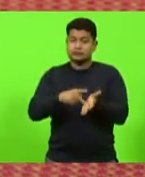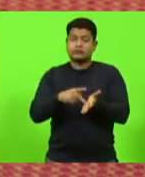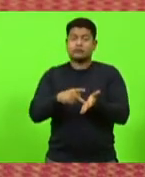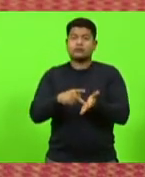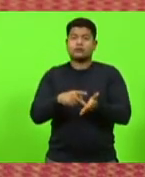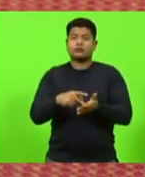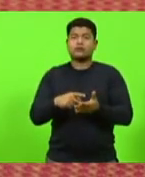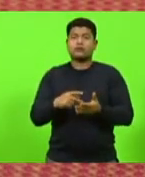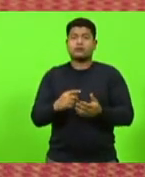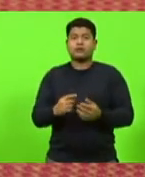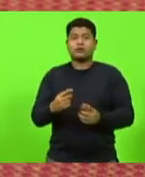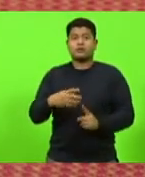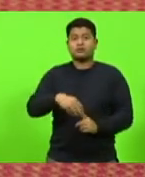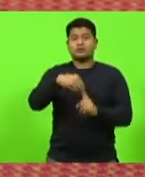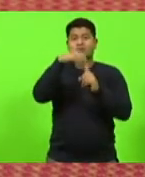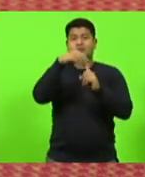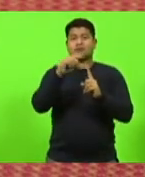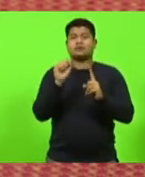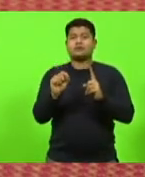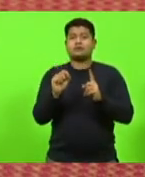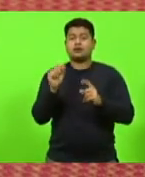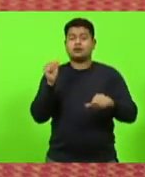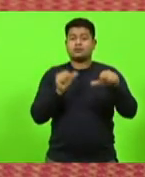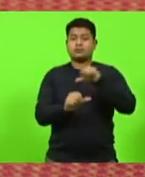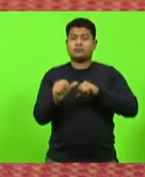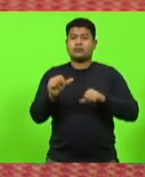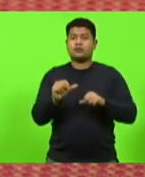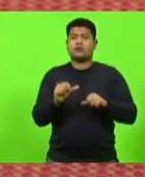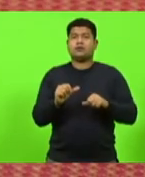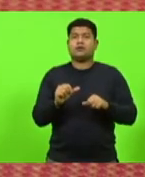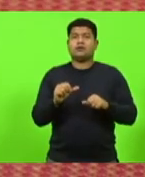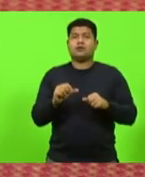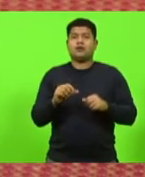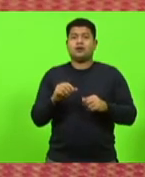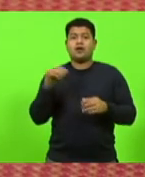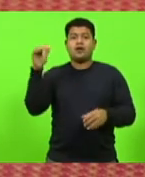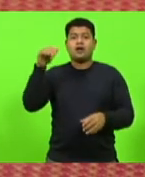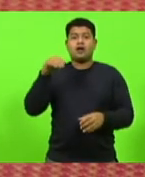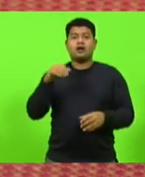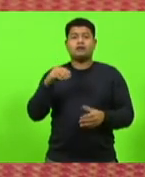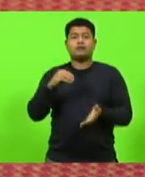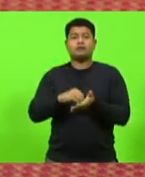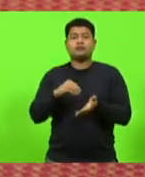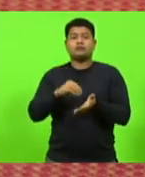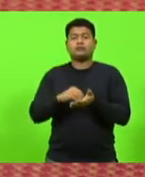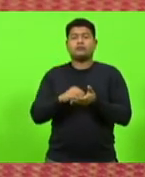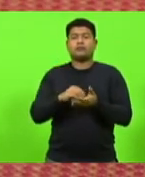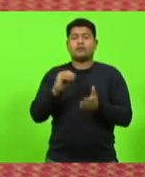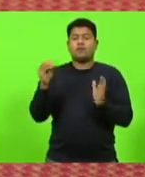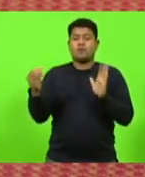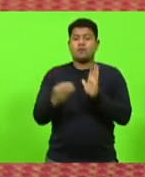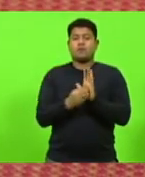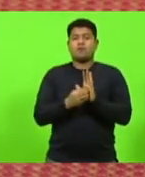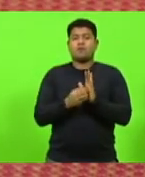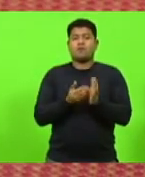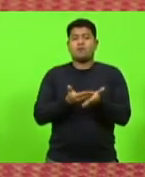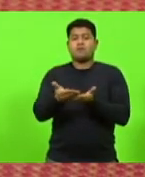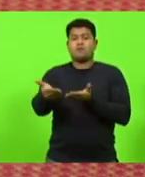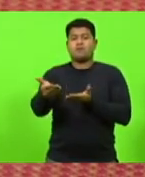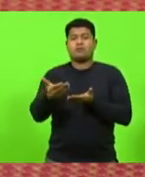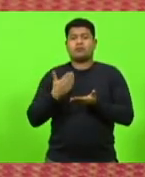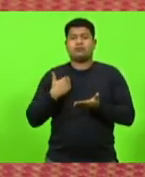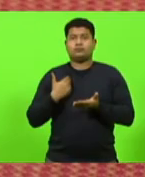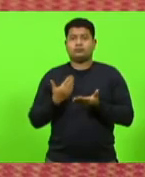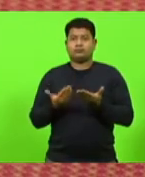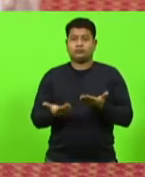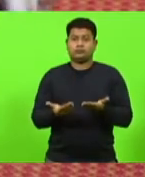da emenda modificativa, o deputado Gessé Lopes não botou o início a que tem direito o devedor. Ele deixou em